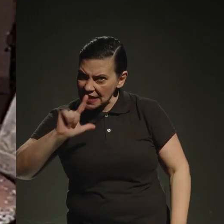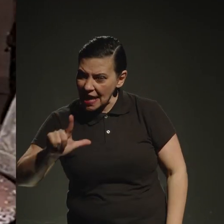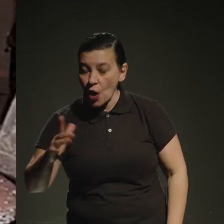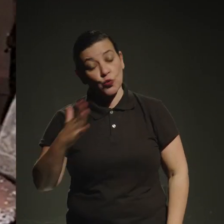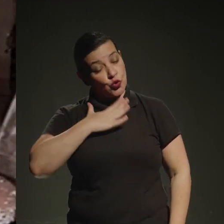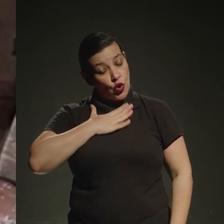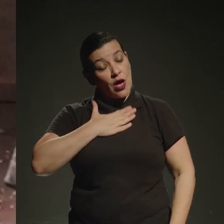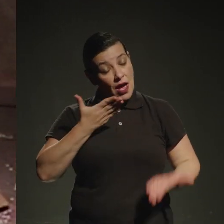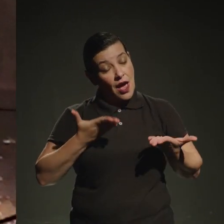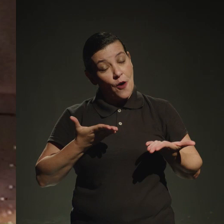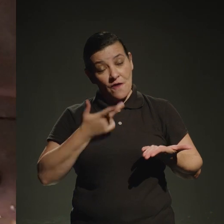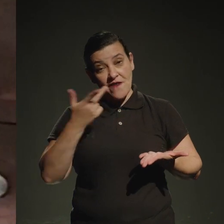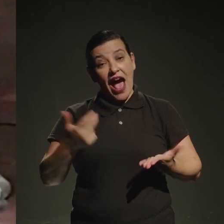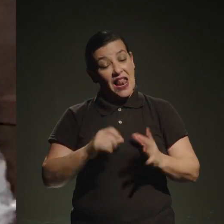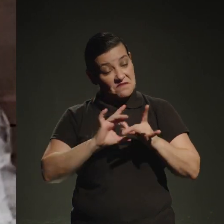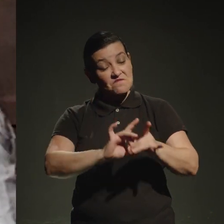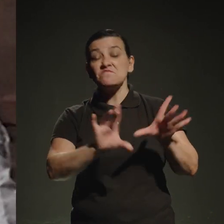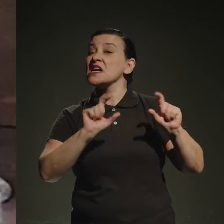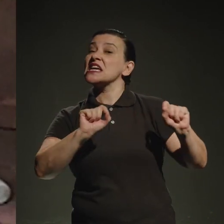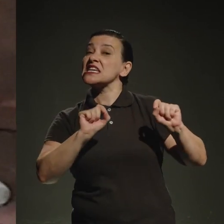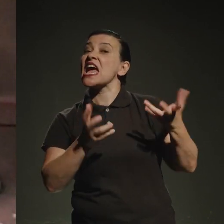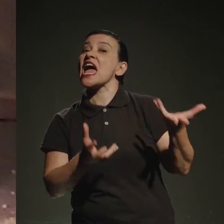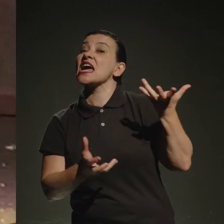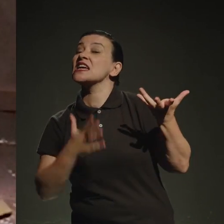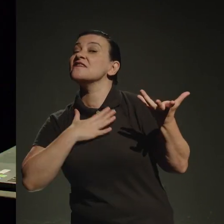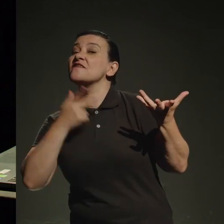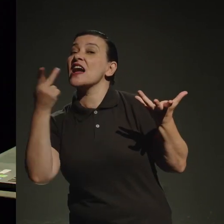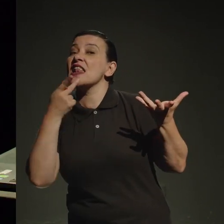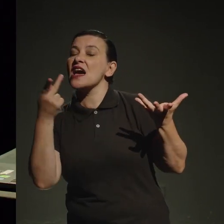nunca. Alô, é o Miguel que está falando. Pode falar, quem é?